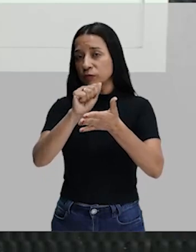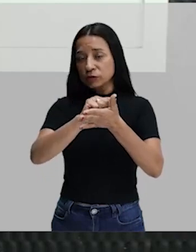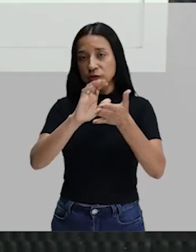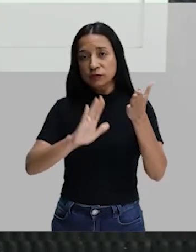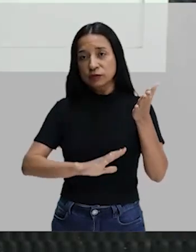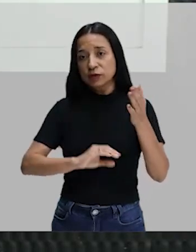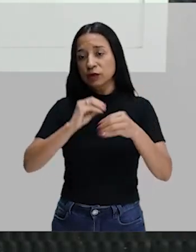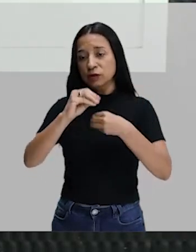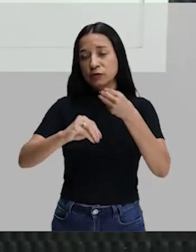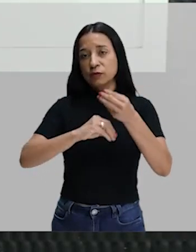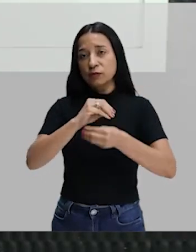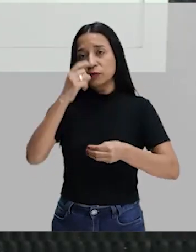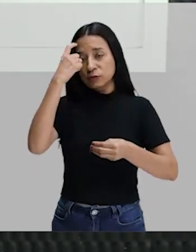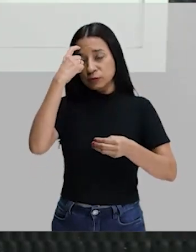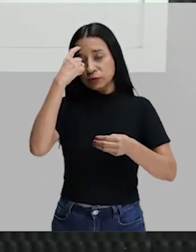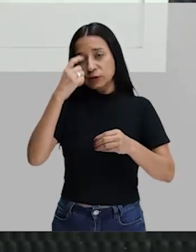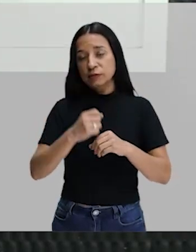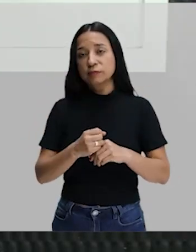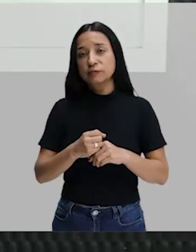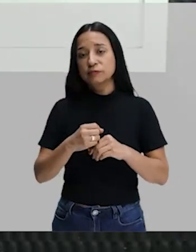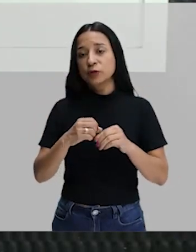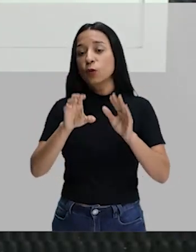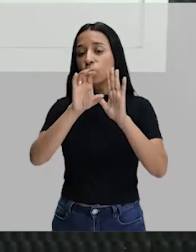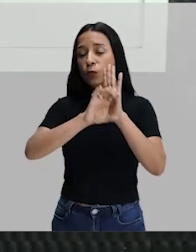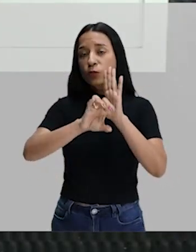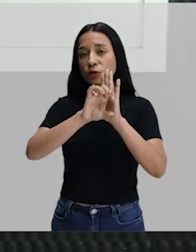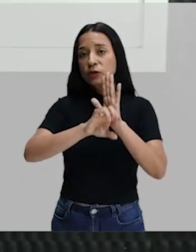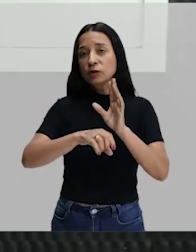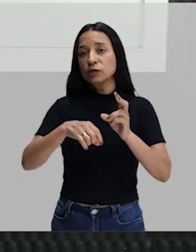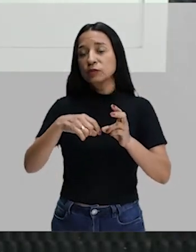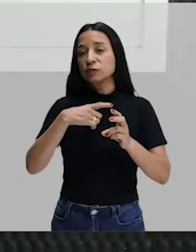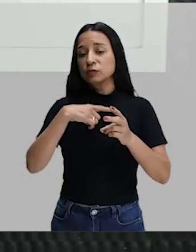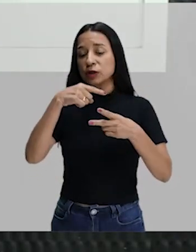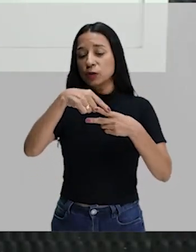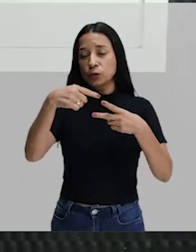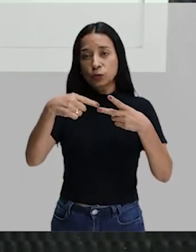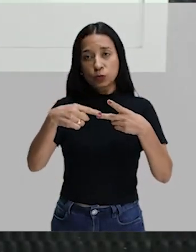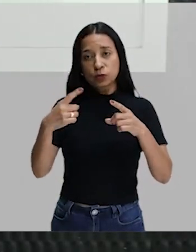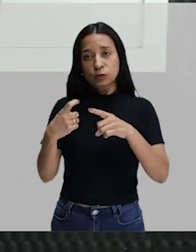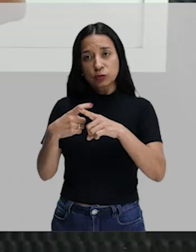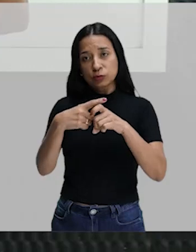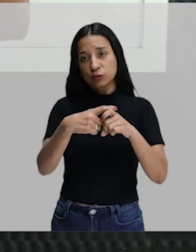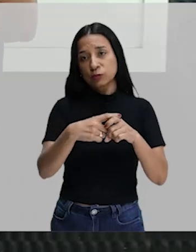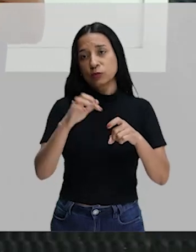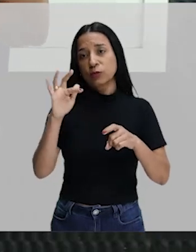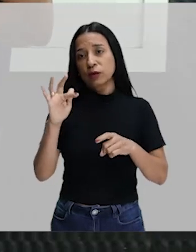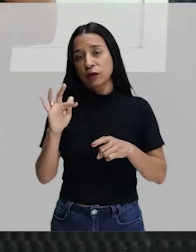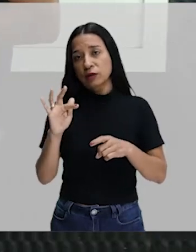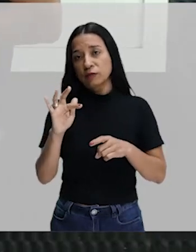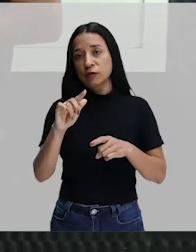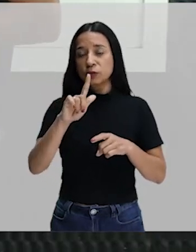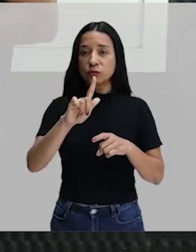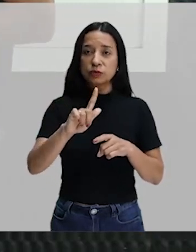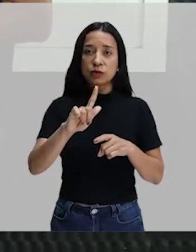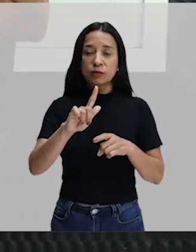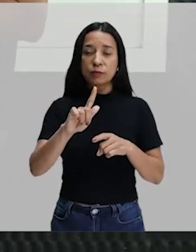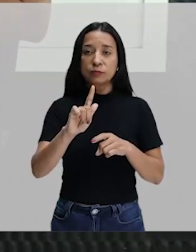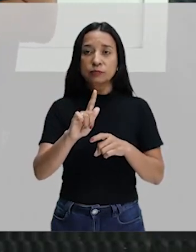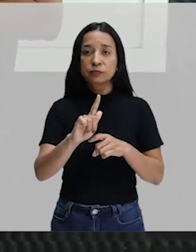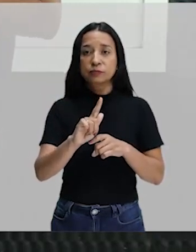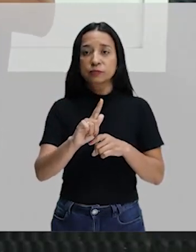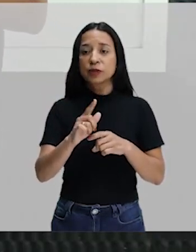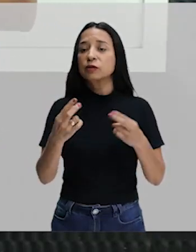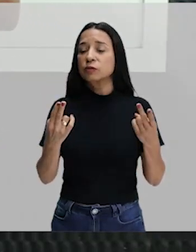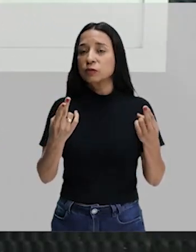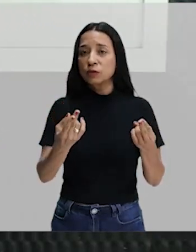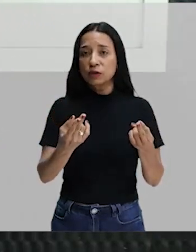Tá? Então a definição. Você tem dois polinômios, o polinômio f e o polinômio g. Eles são idênticos quando possuem